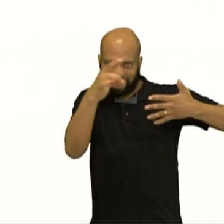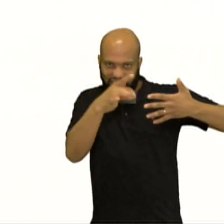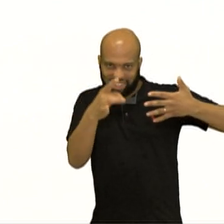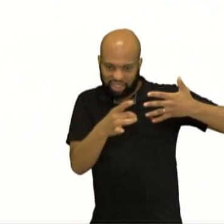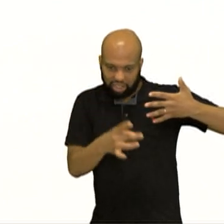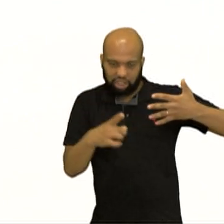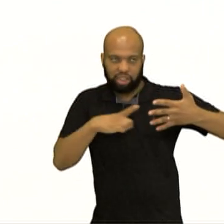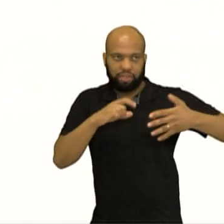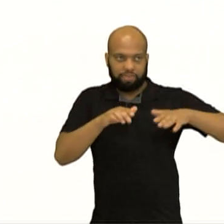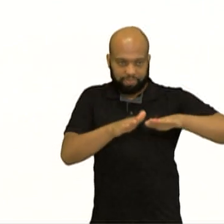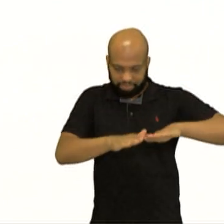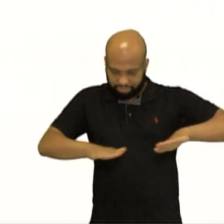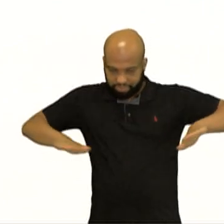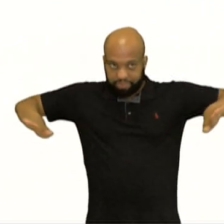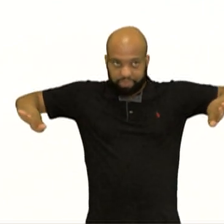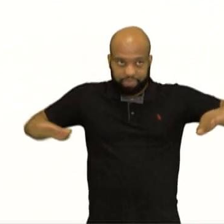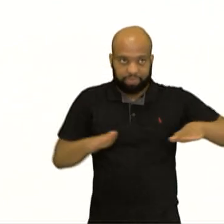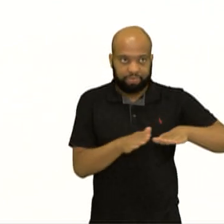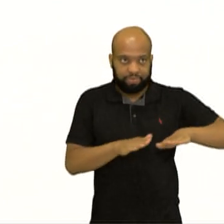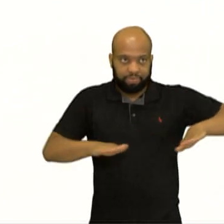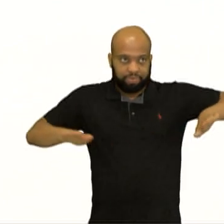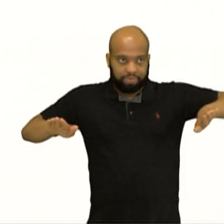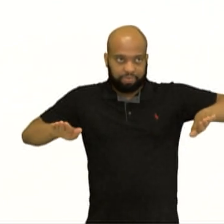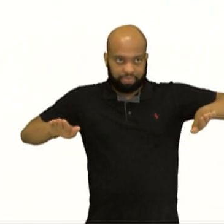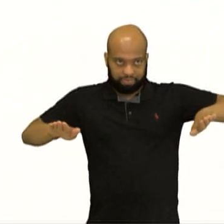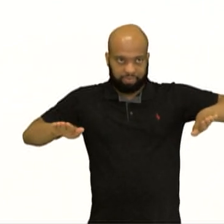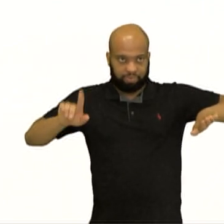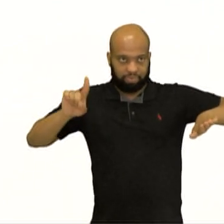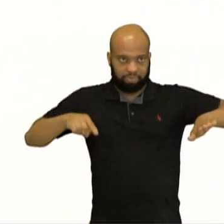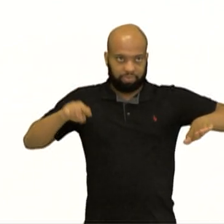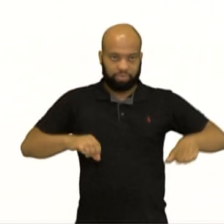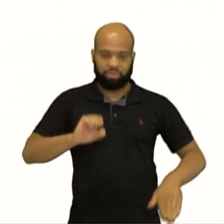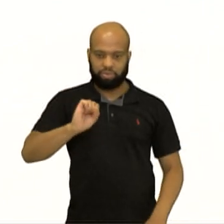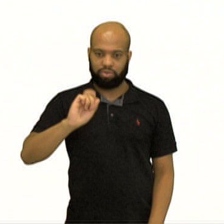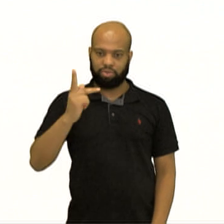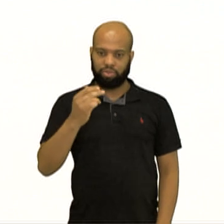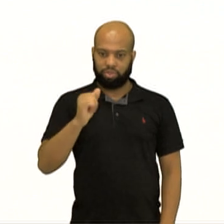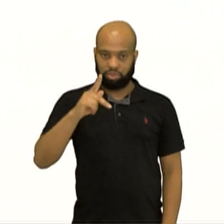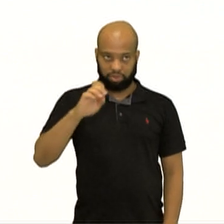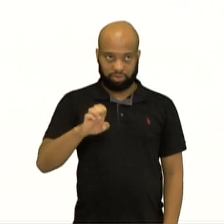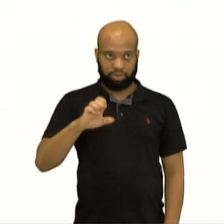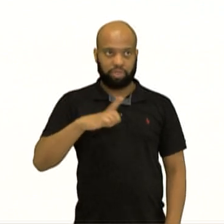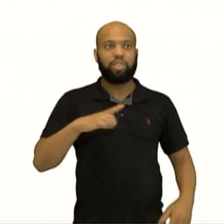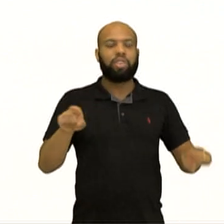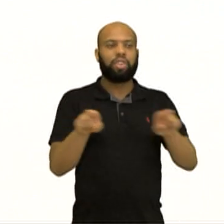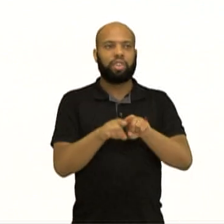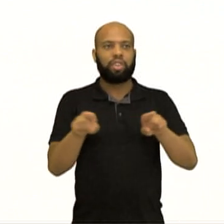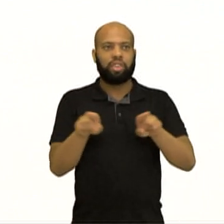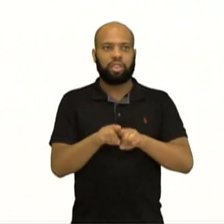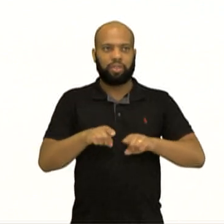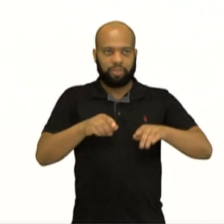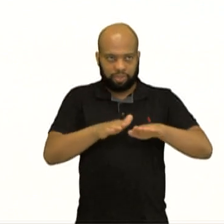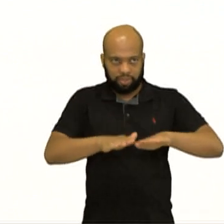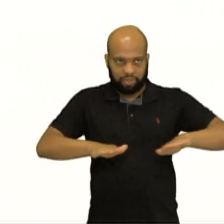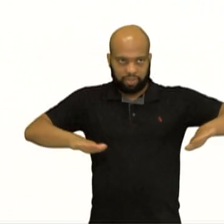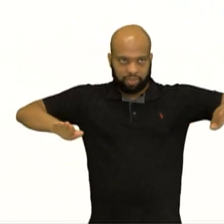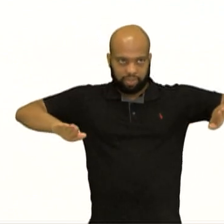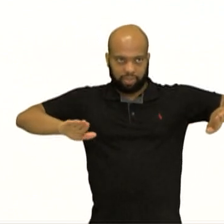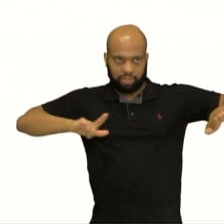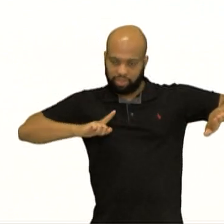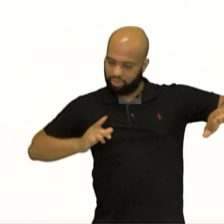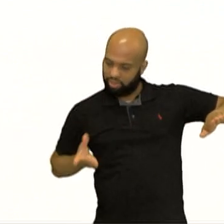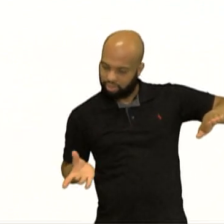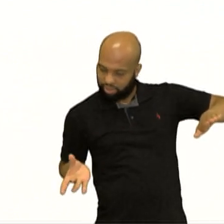gente tem o shape, a gente vai falar sobre cada um deles. O shape, daí a gente tem o truck, que é